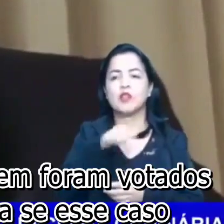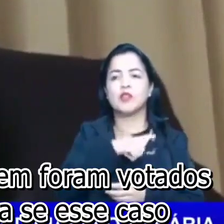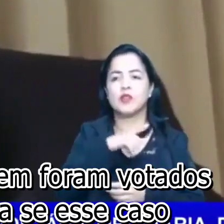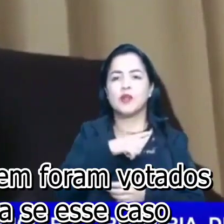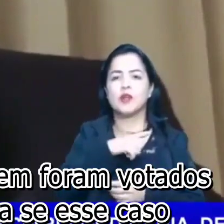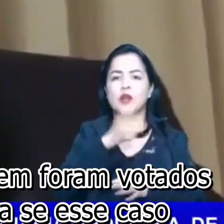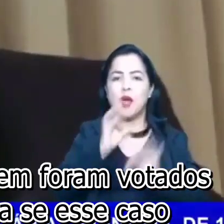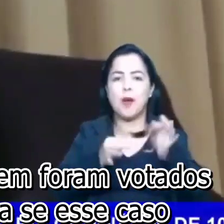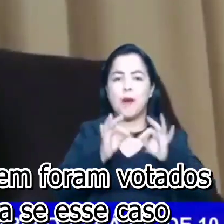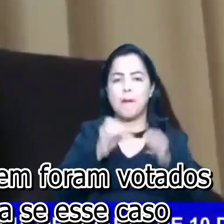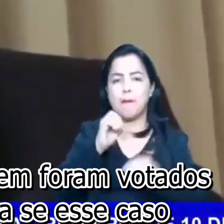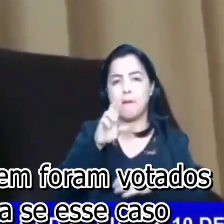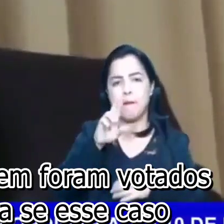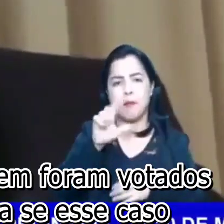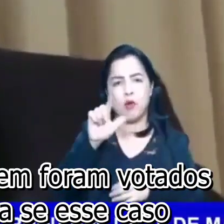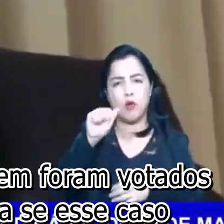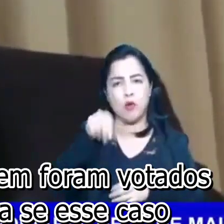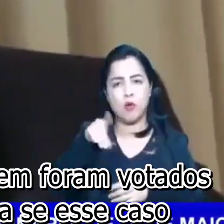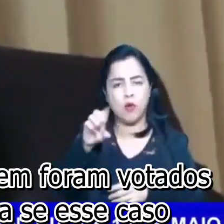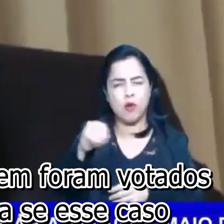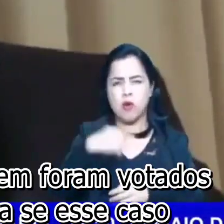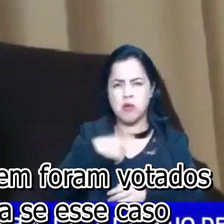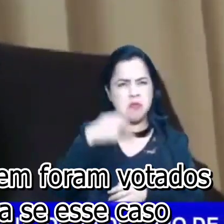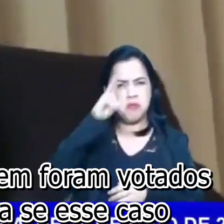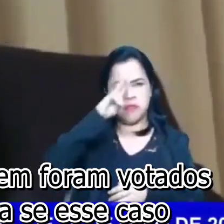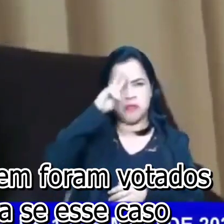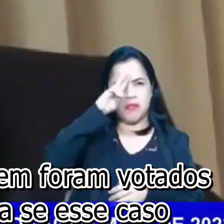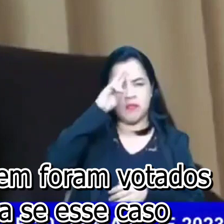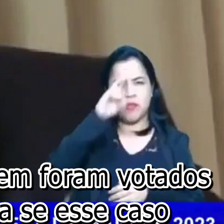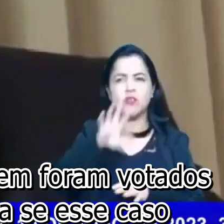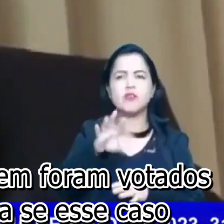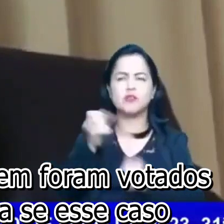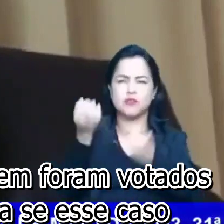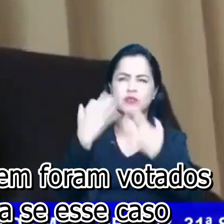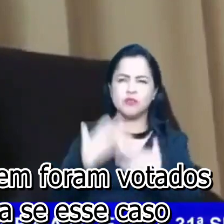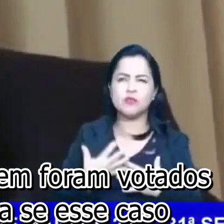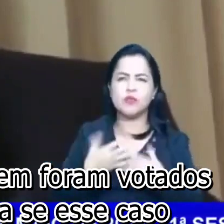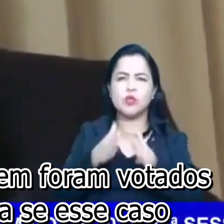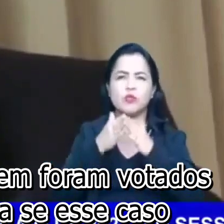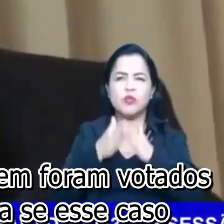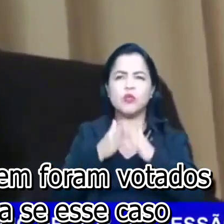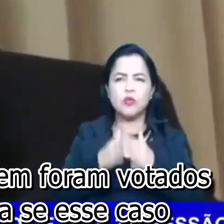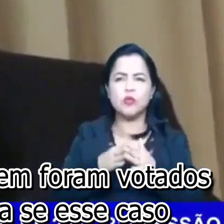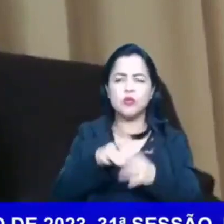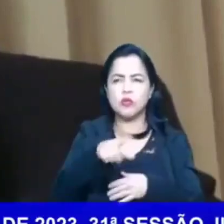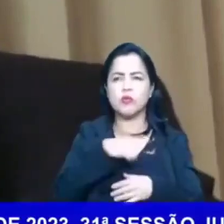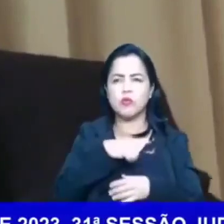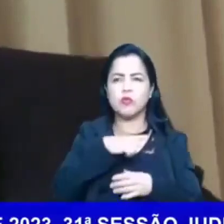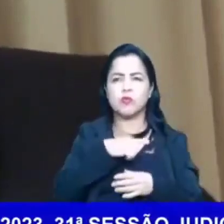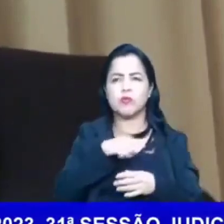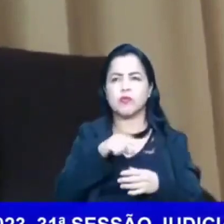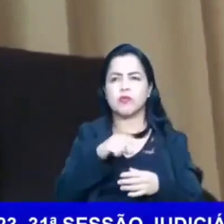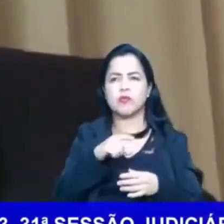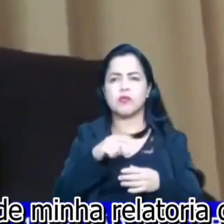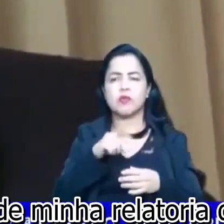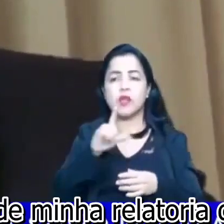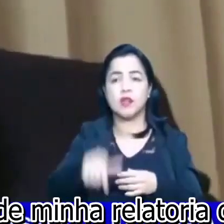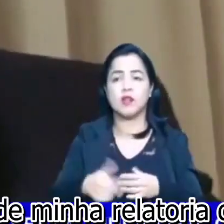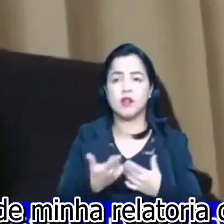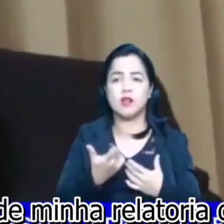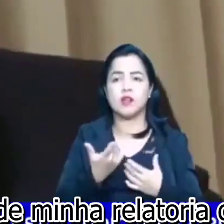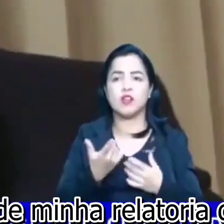considerando que eu não recordo exatamente, que ontem foram votados muitos. Doutor Orlando, só por gentileza, só me diga se esse caso é